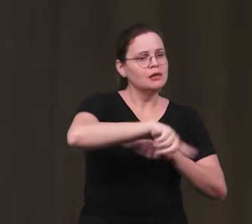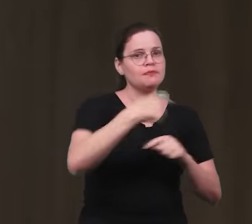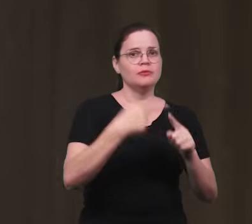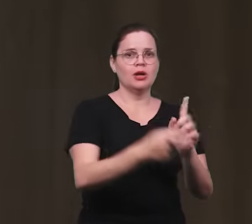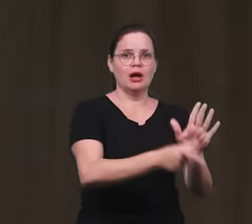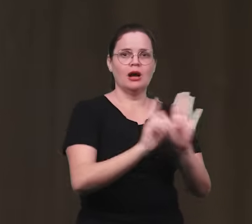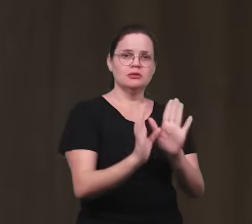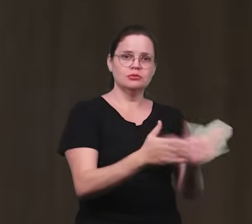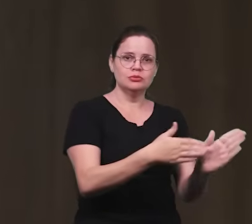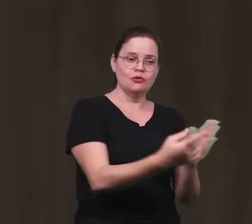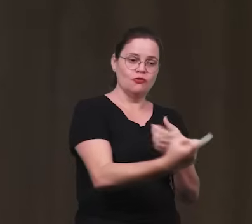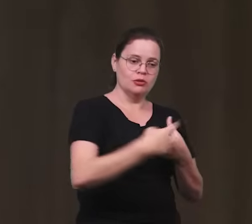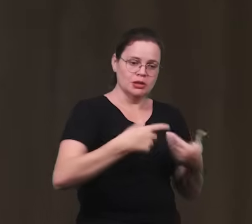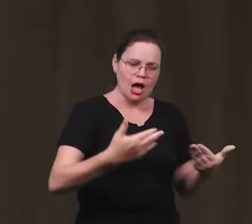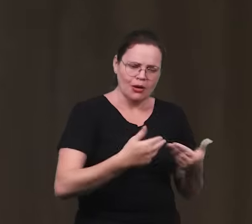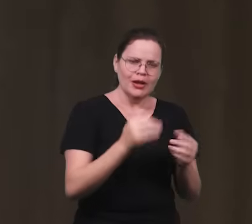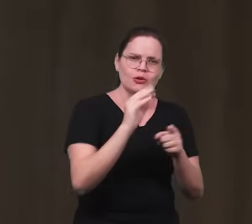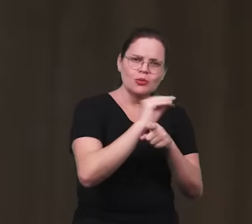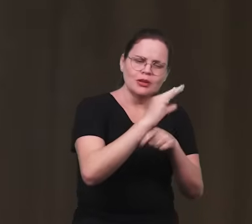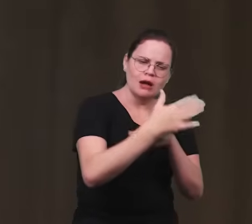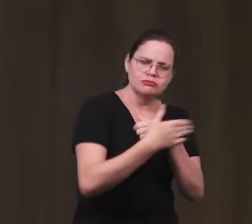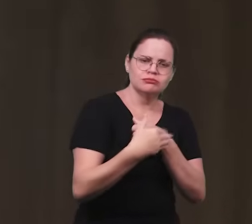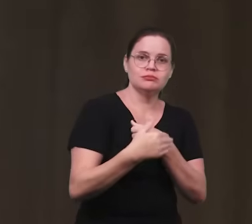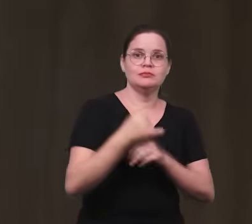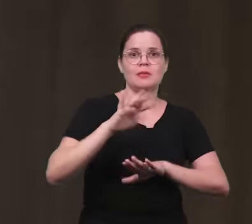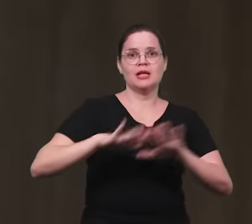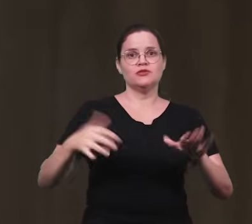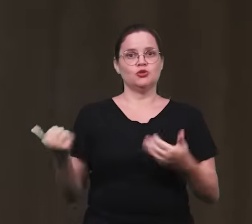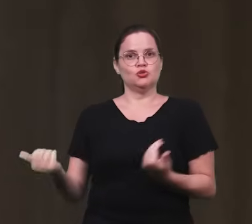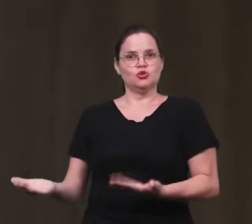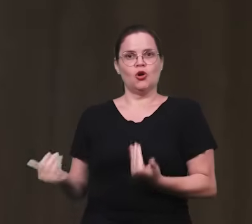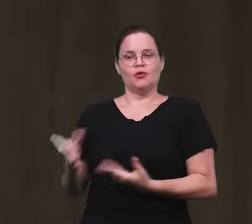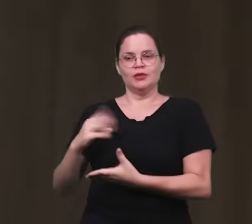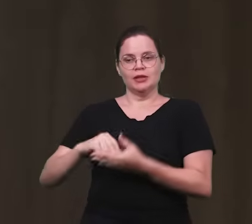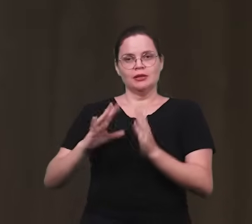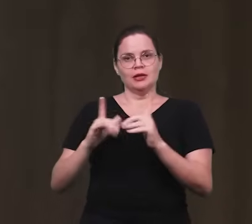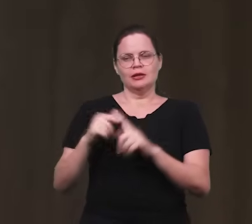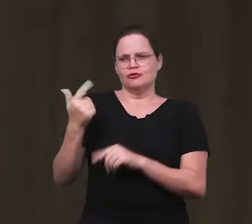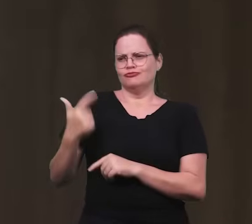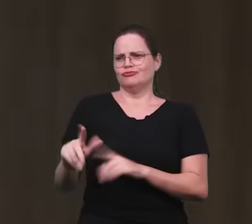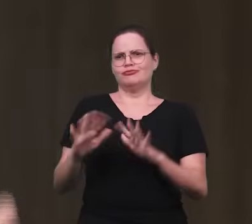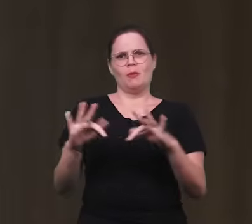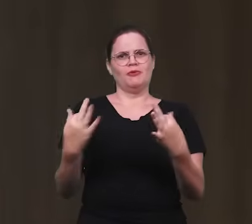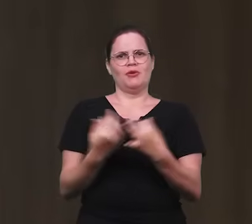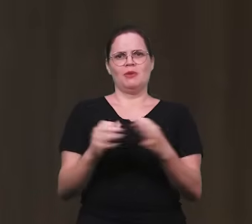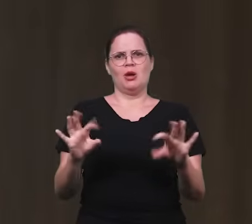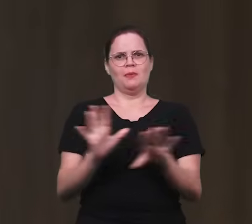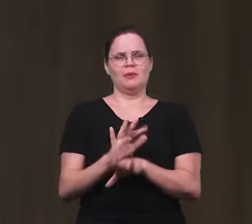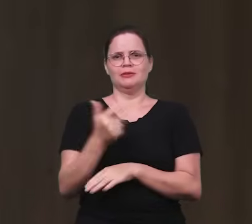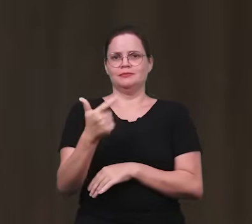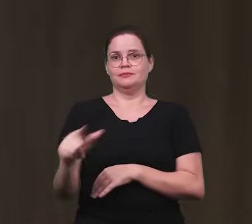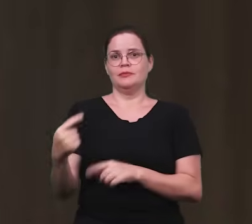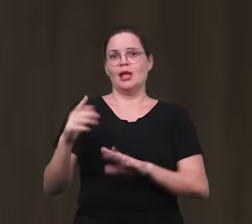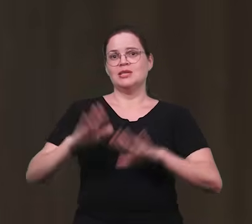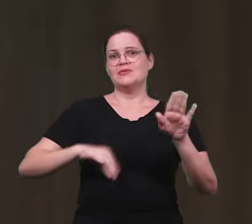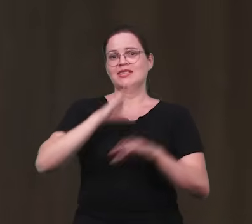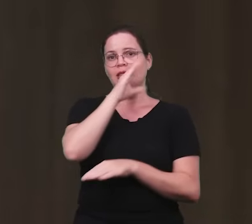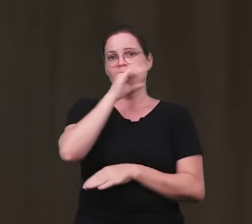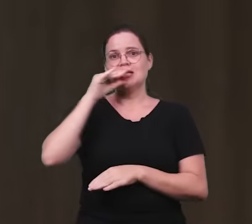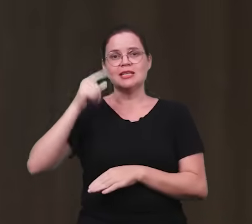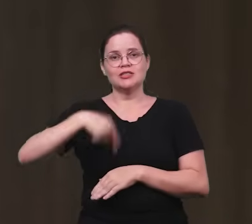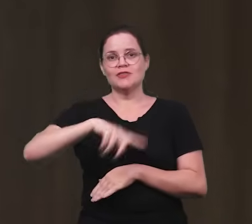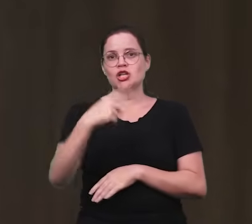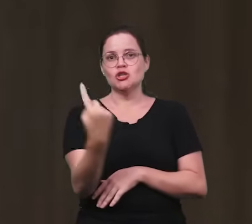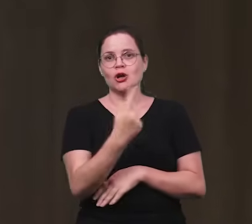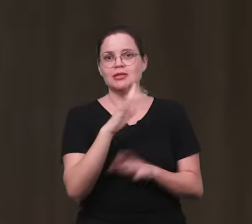Um jovem que muitas vezes não tem uma família estruturada na igreja, às vezes uma jovem adolescente que vai sozinho para a igreja, não tem um pai, uma